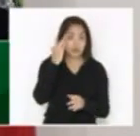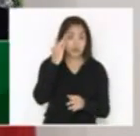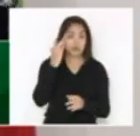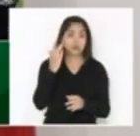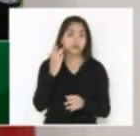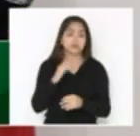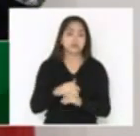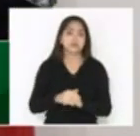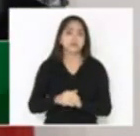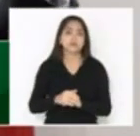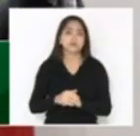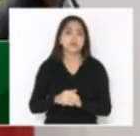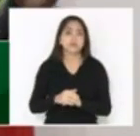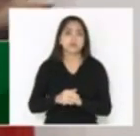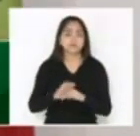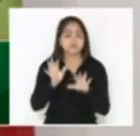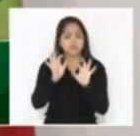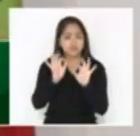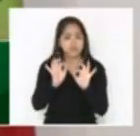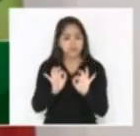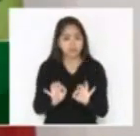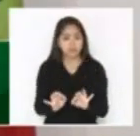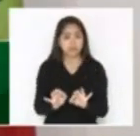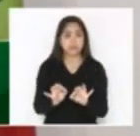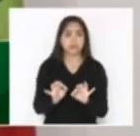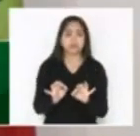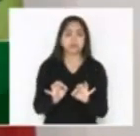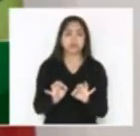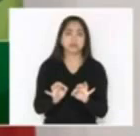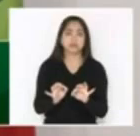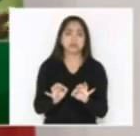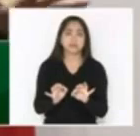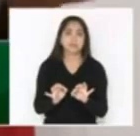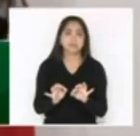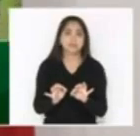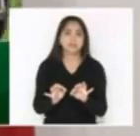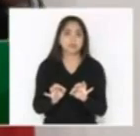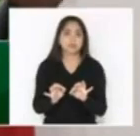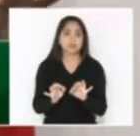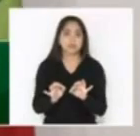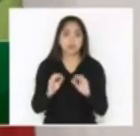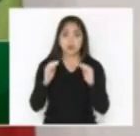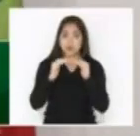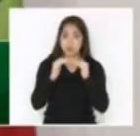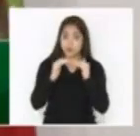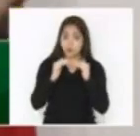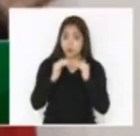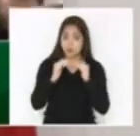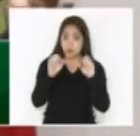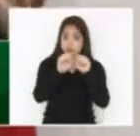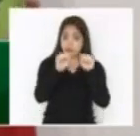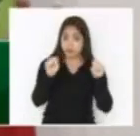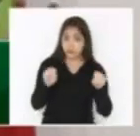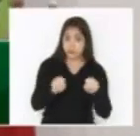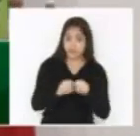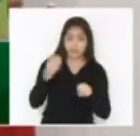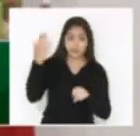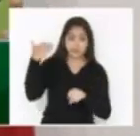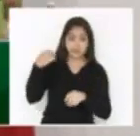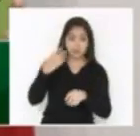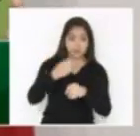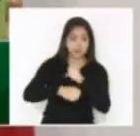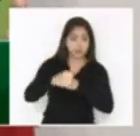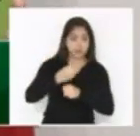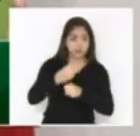há uma certeza, ou pelo menos há um concordar, que o sistema de 2002